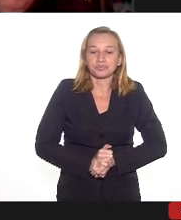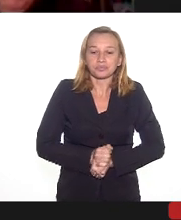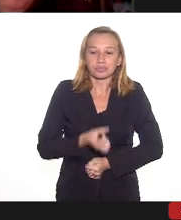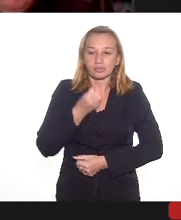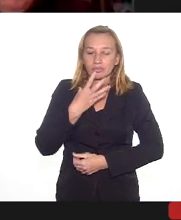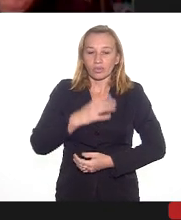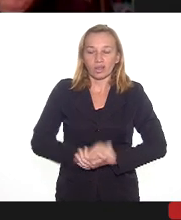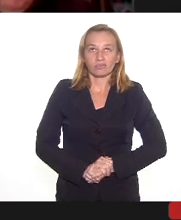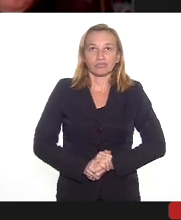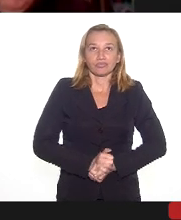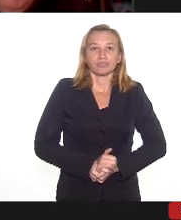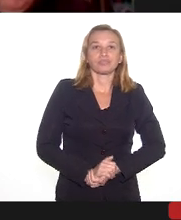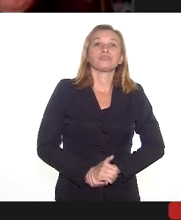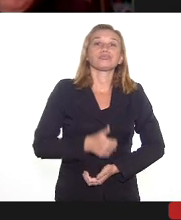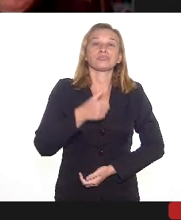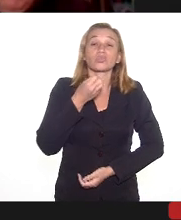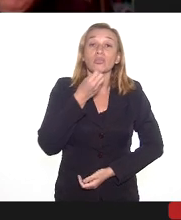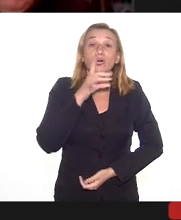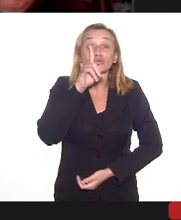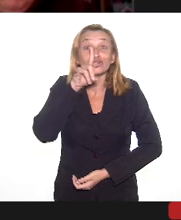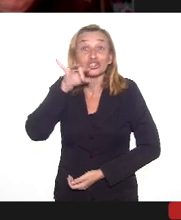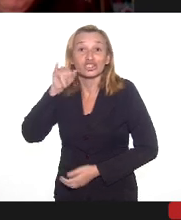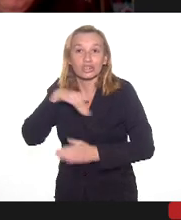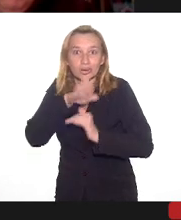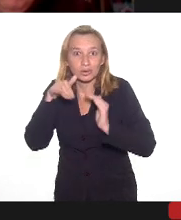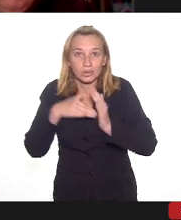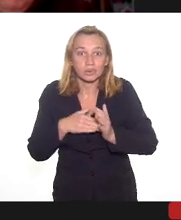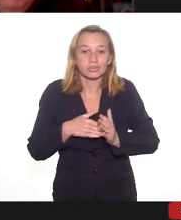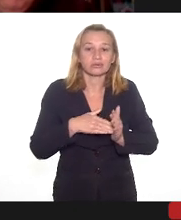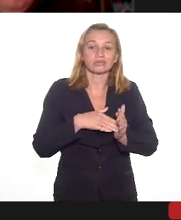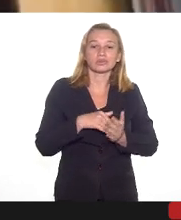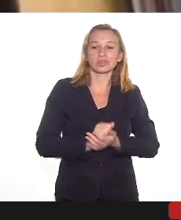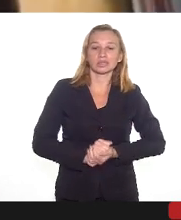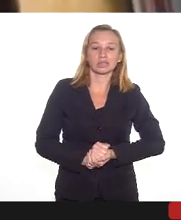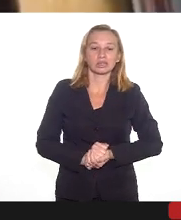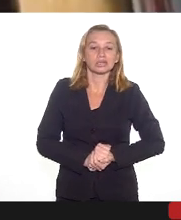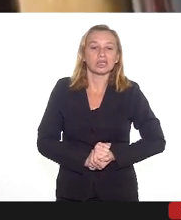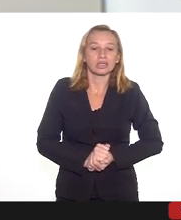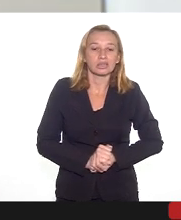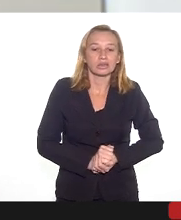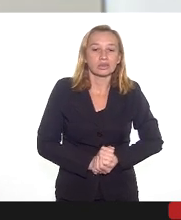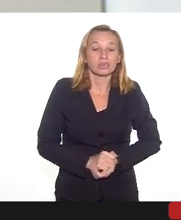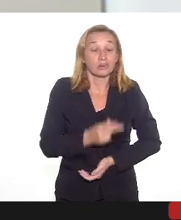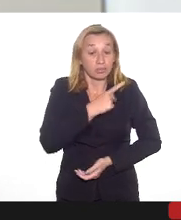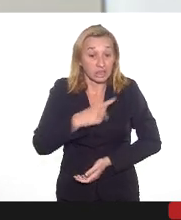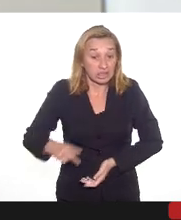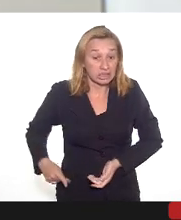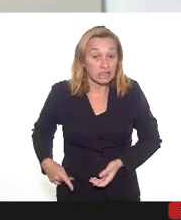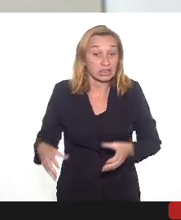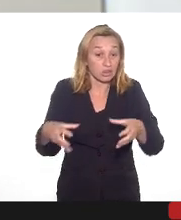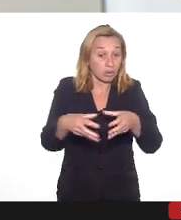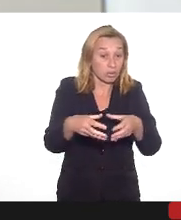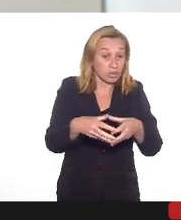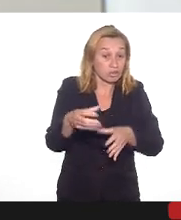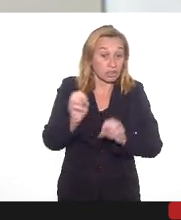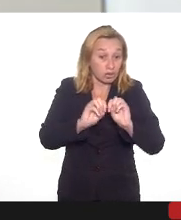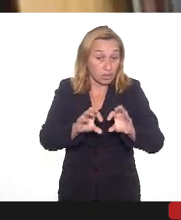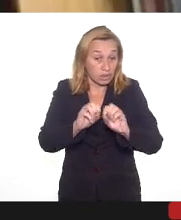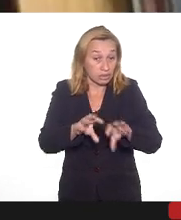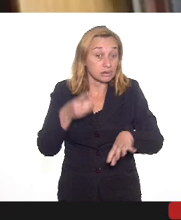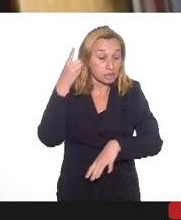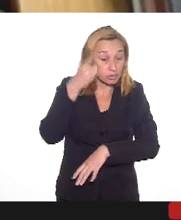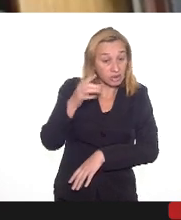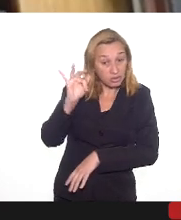Bom, primeiramente, bom dia a todos. Gostaria de começar saudando o presidente da Comissão de Educação, o deputado